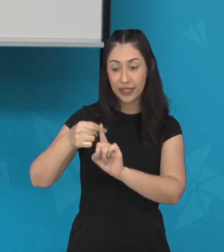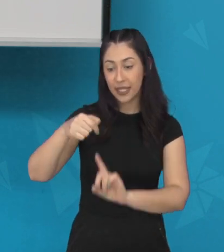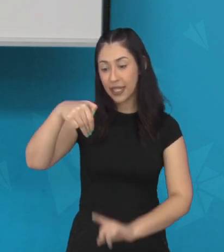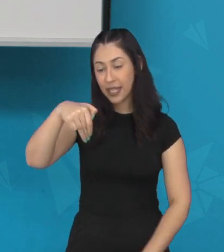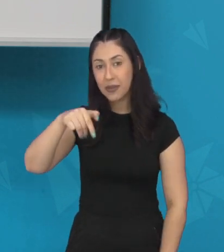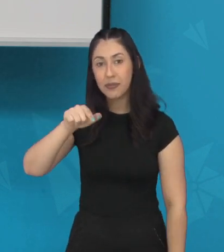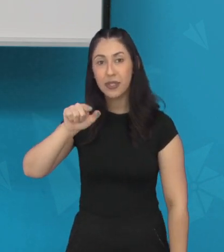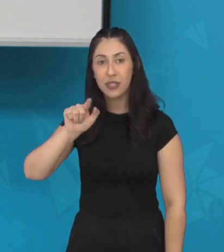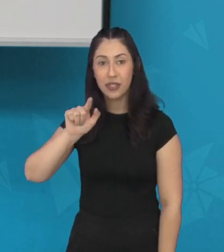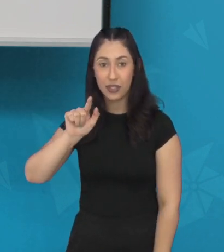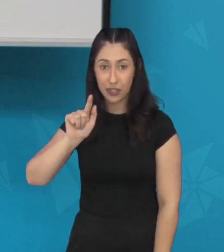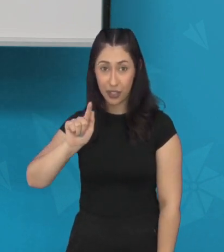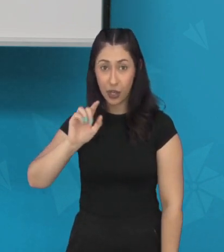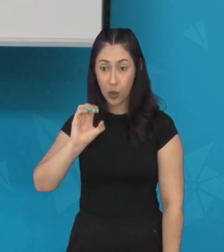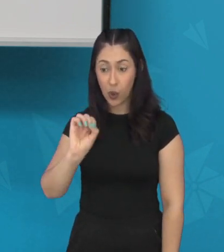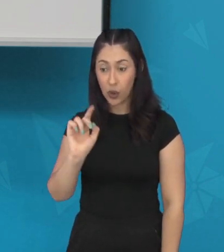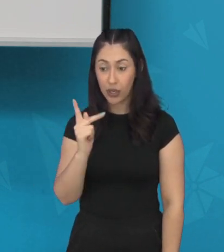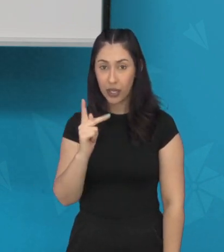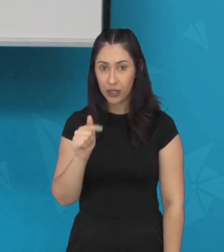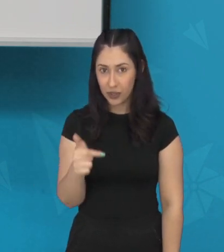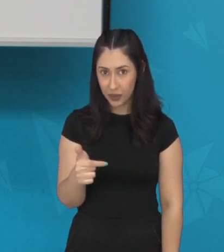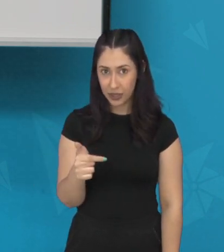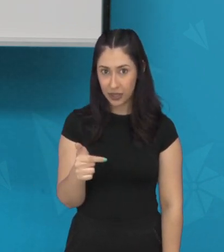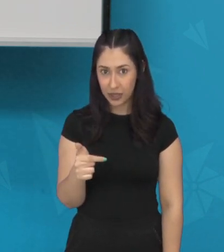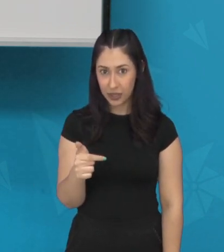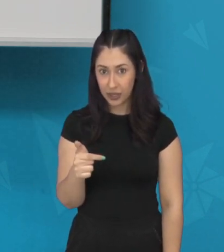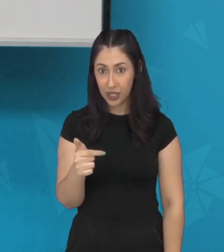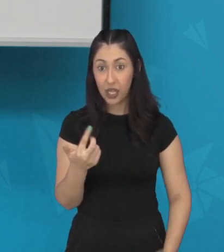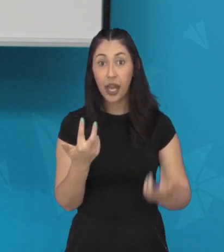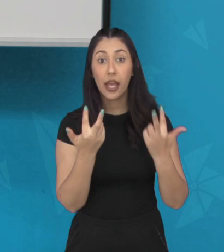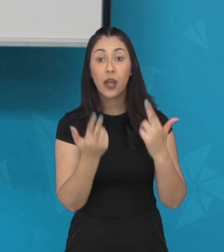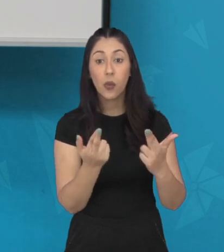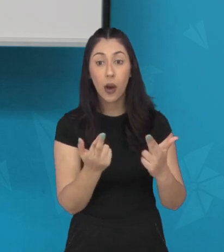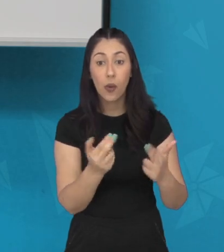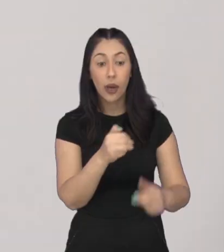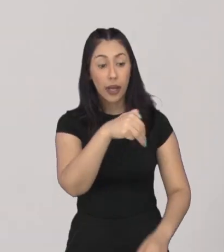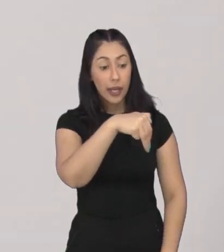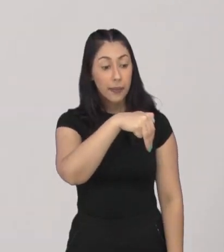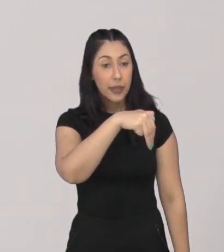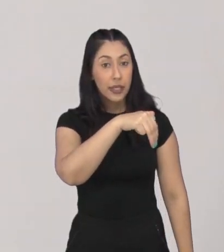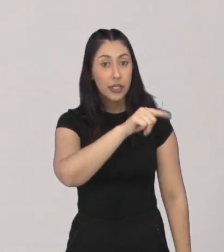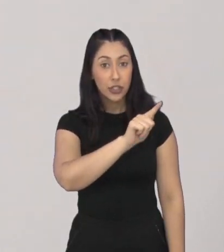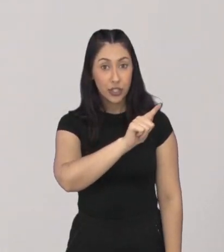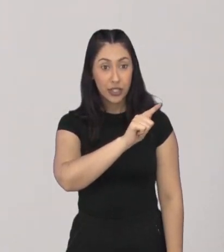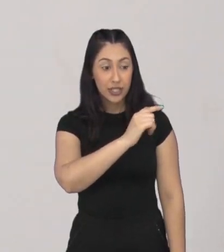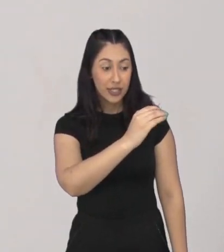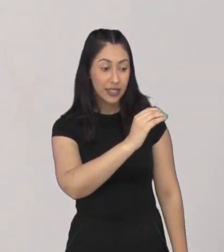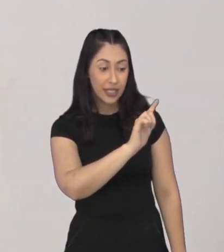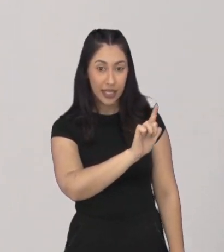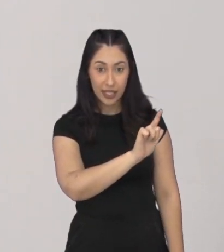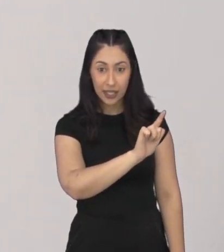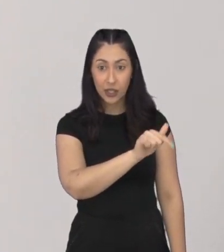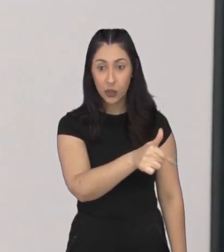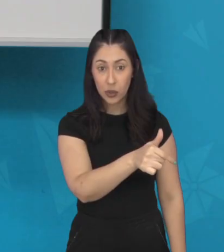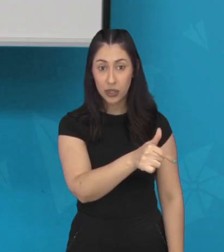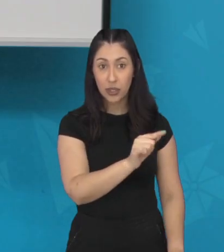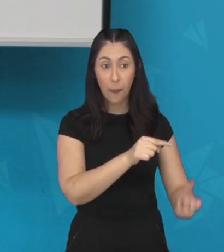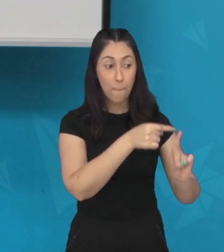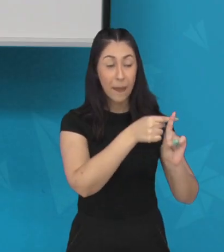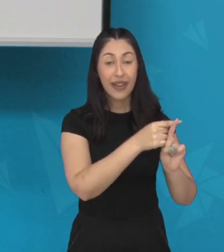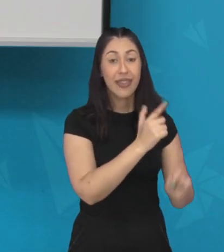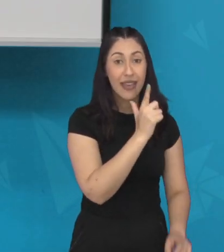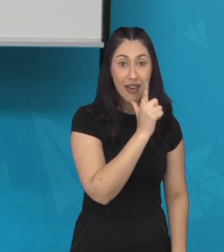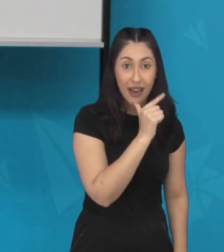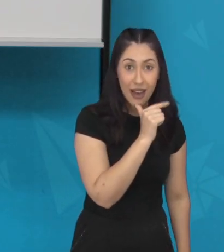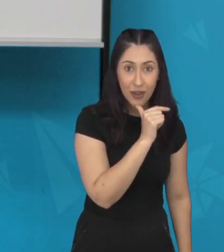o MgOH2, formando o cloreto de magnésio, MgCl2 e água, tudo bem?